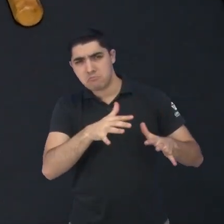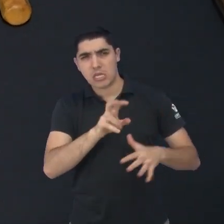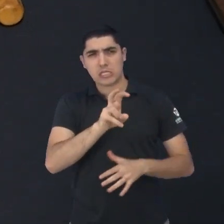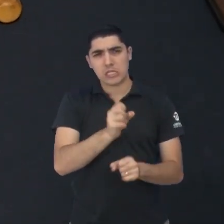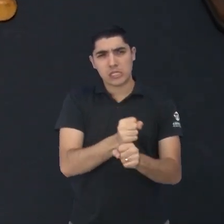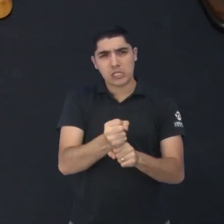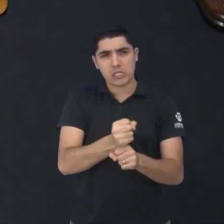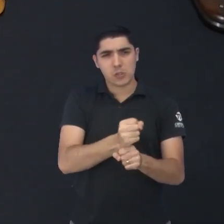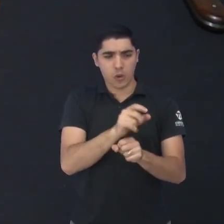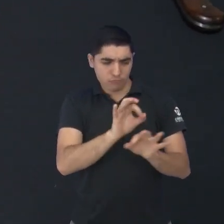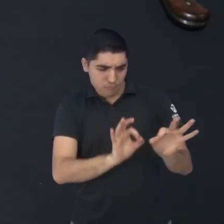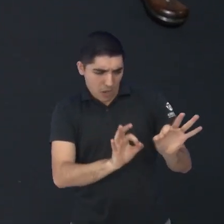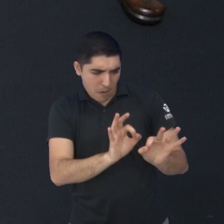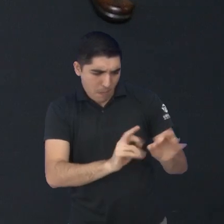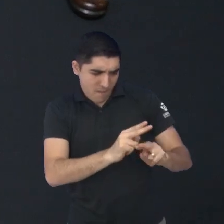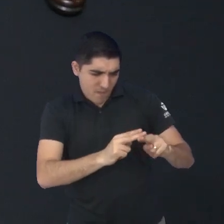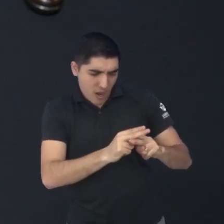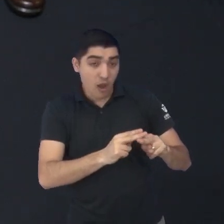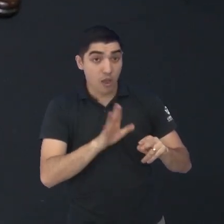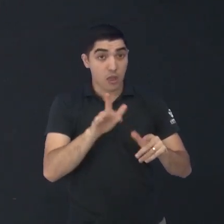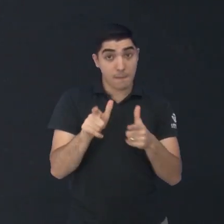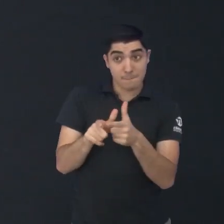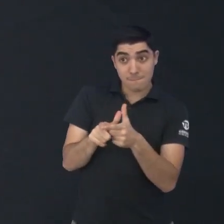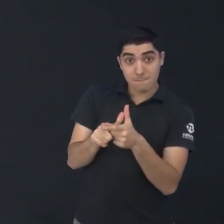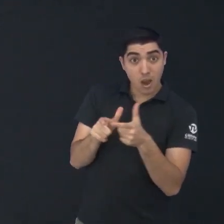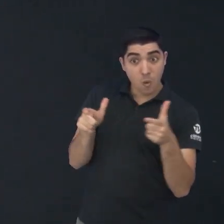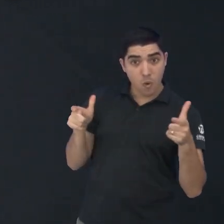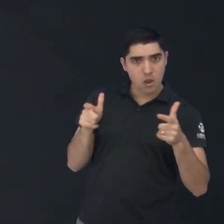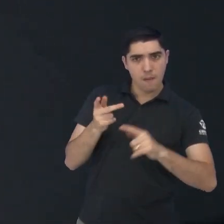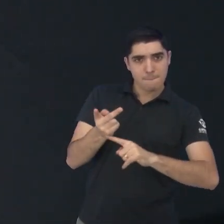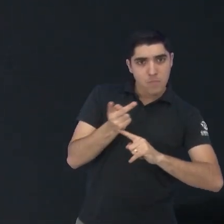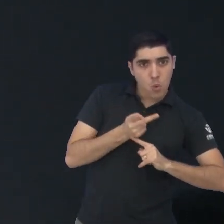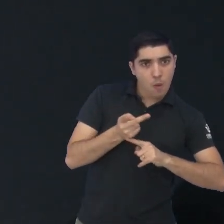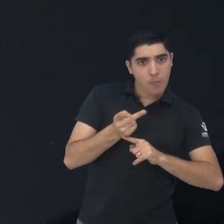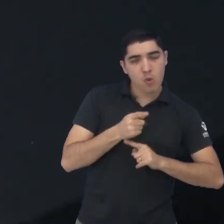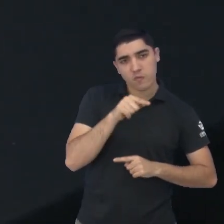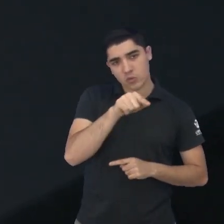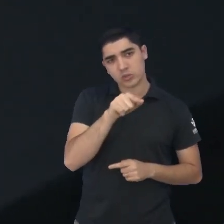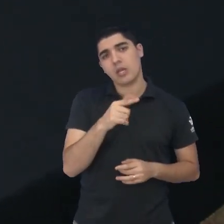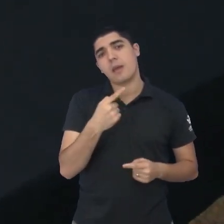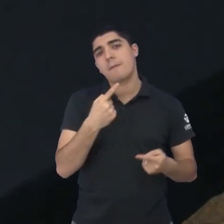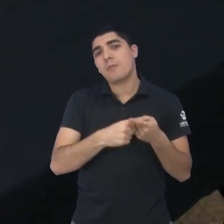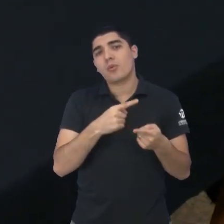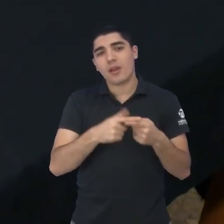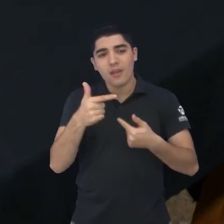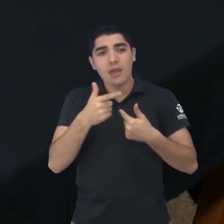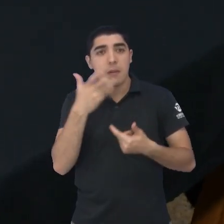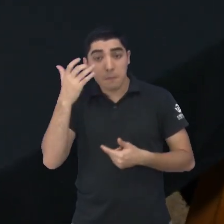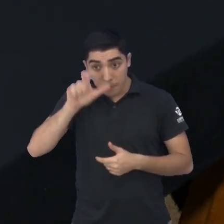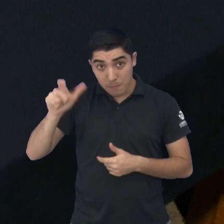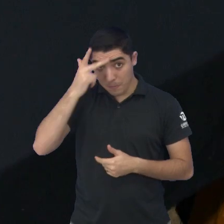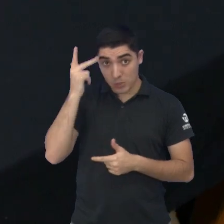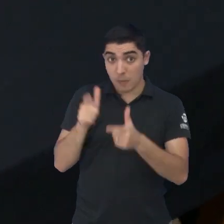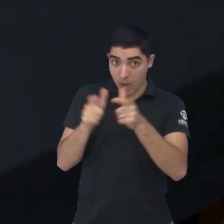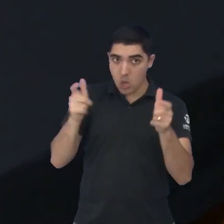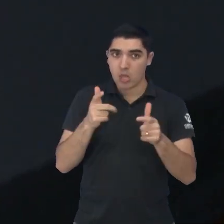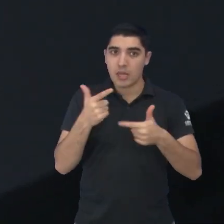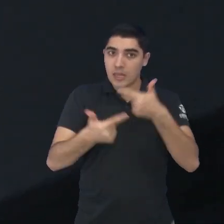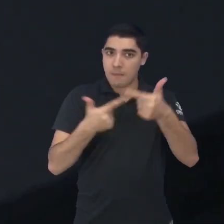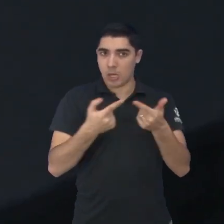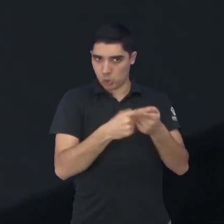anos e a sua maior procura atualmente é por esse pessoal que trabalha, né, com churrascaria, pelos